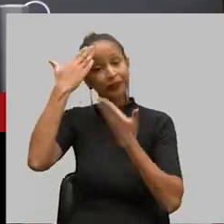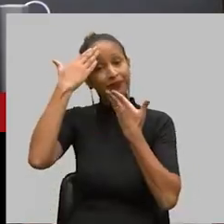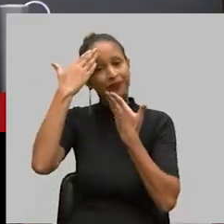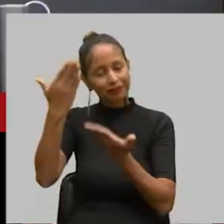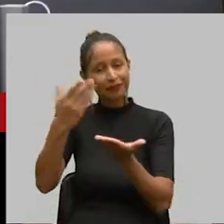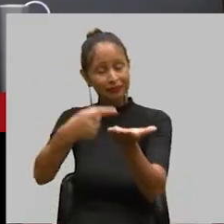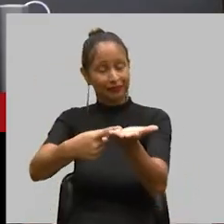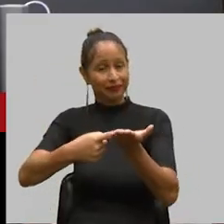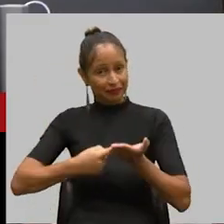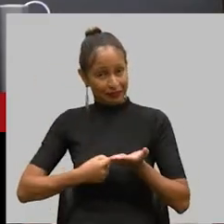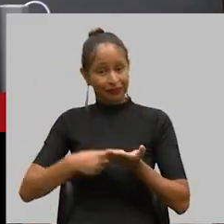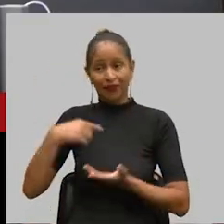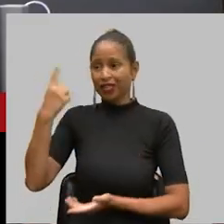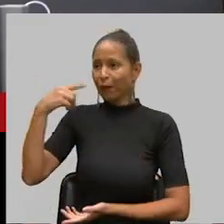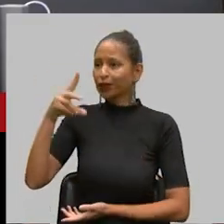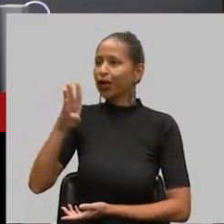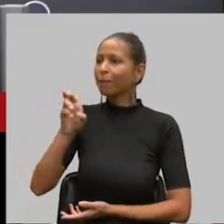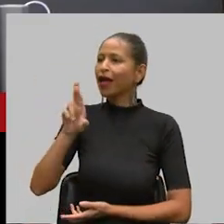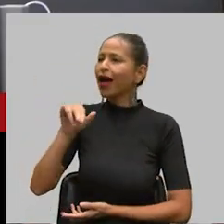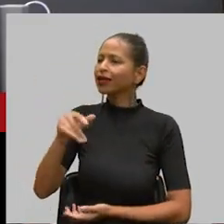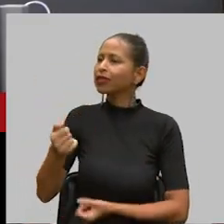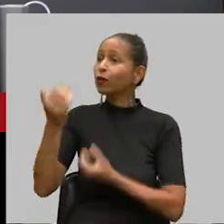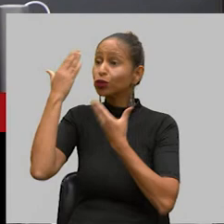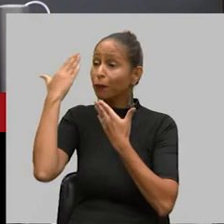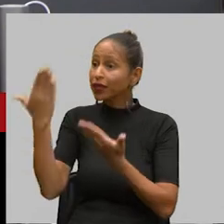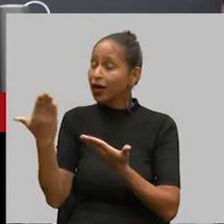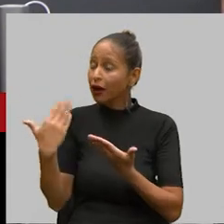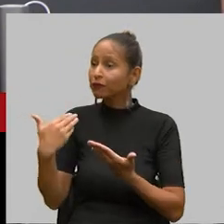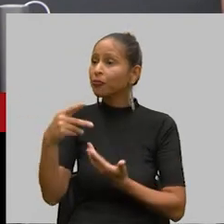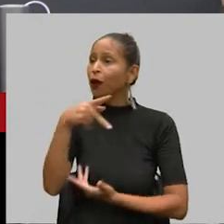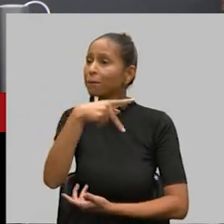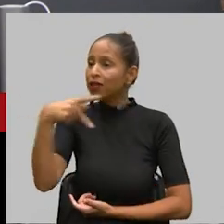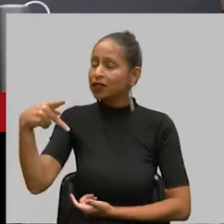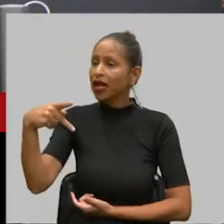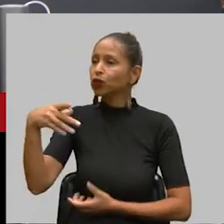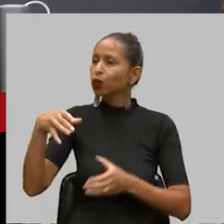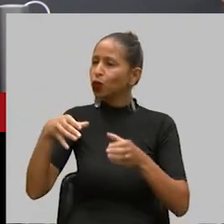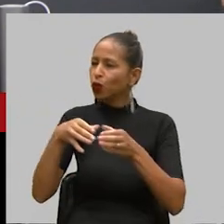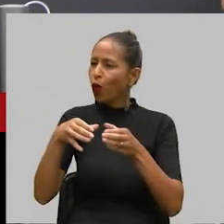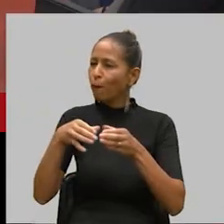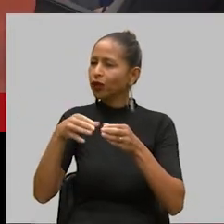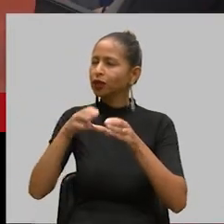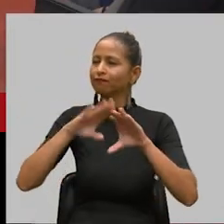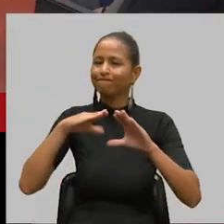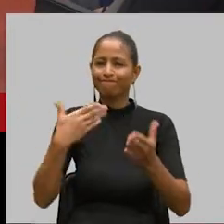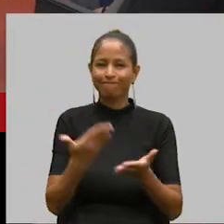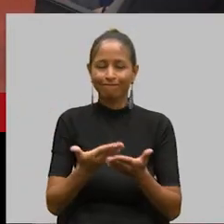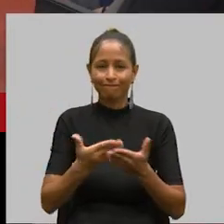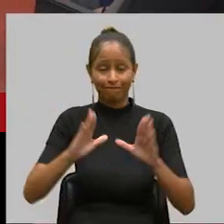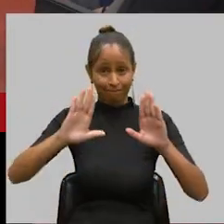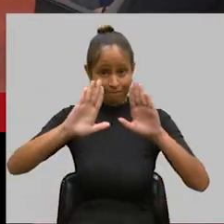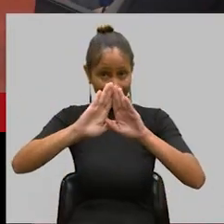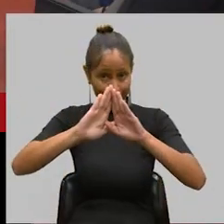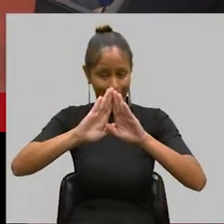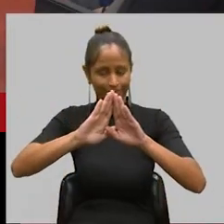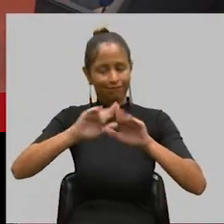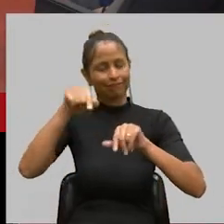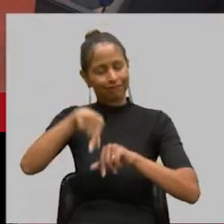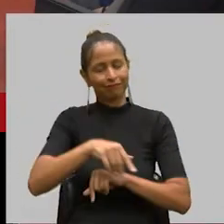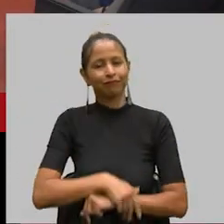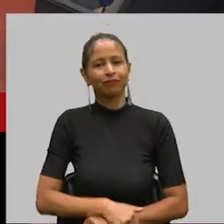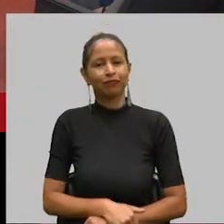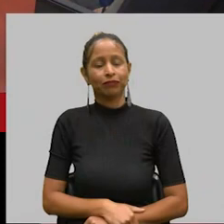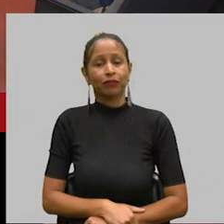o convite deputada Beatriz cirqueira Presidenta da comissão de educação aqui da Assembleia Legislativa e